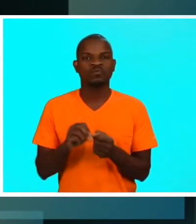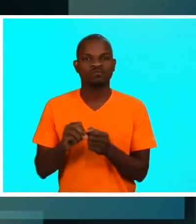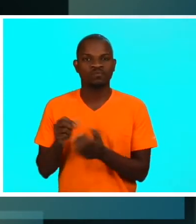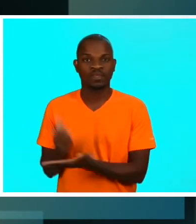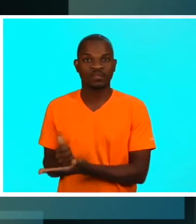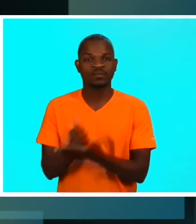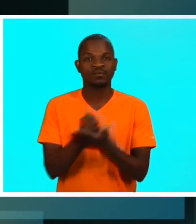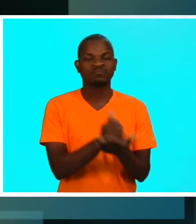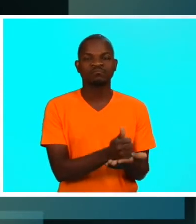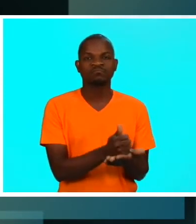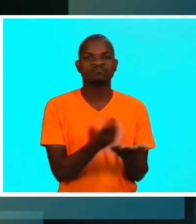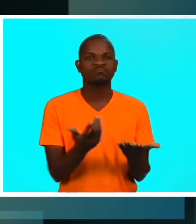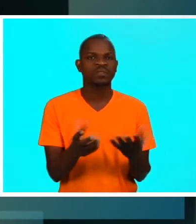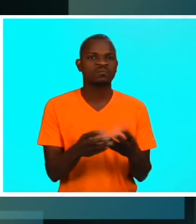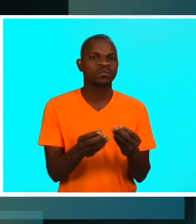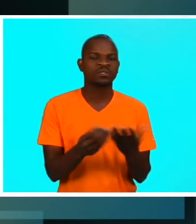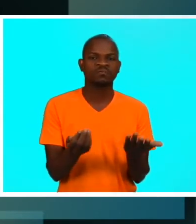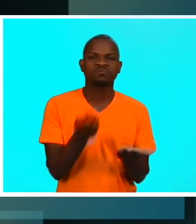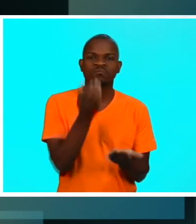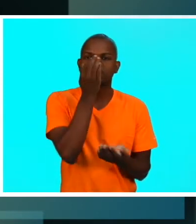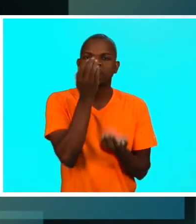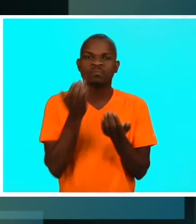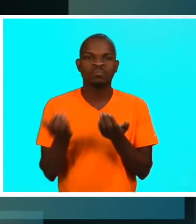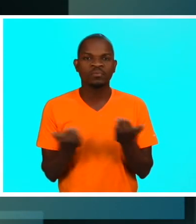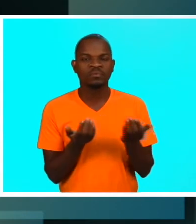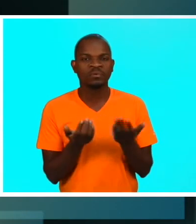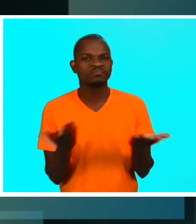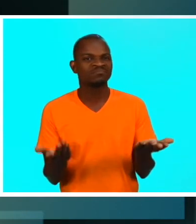damos apoio para a criança.